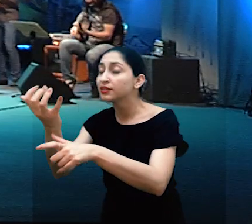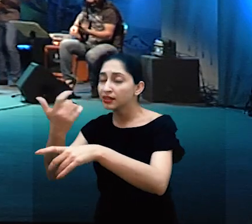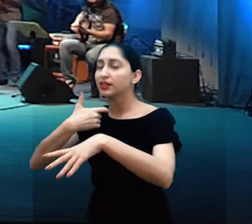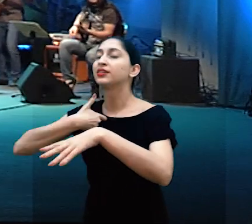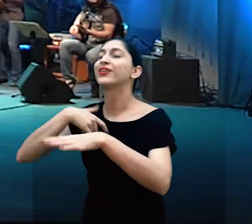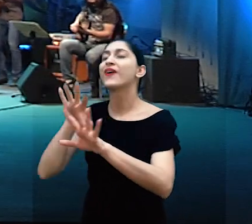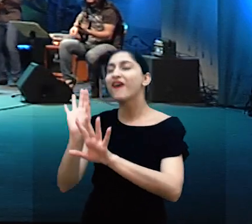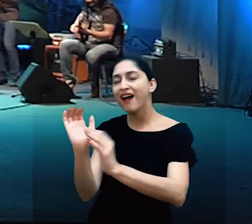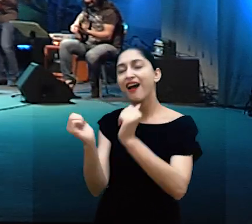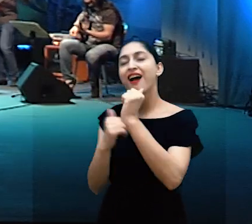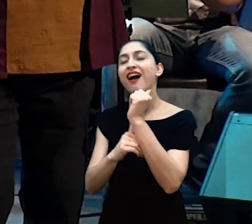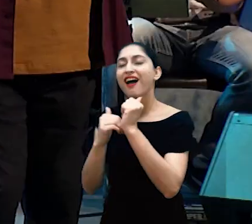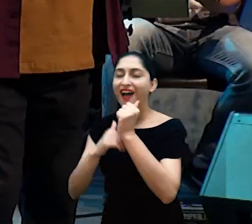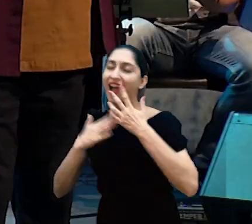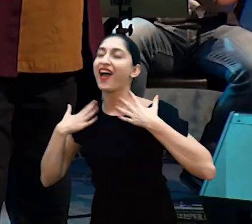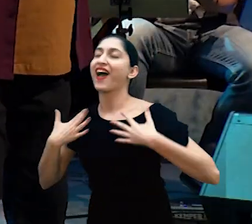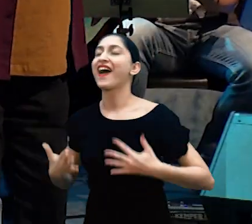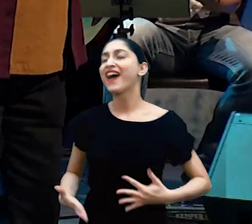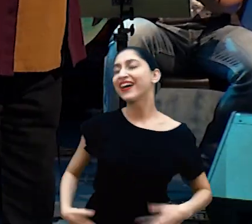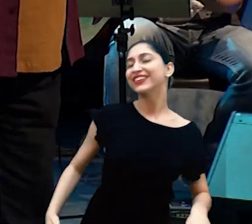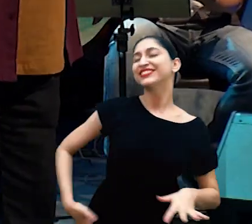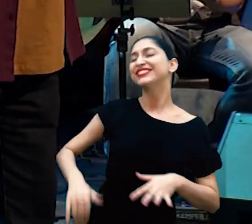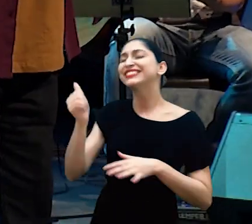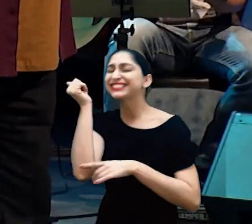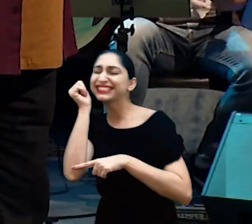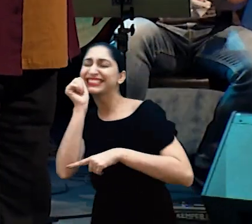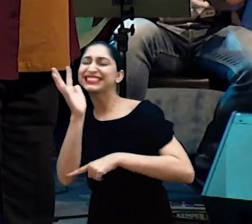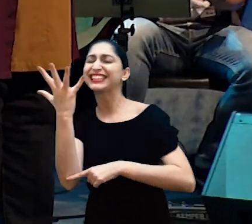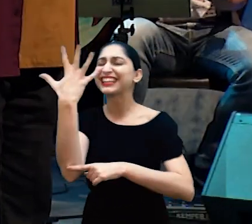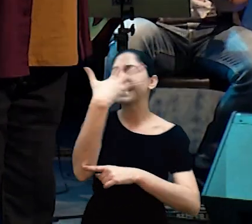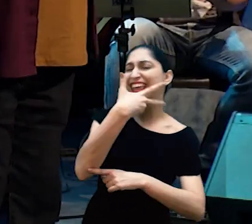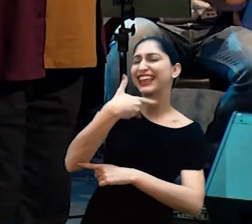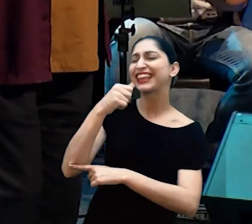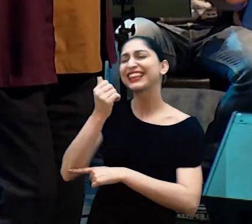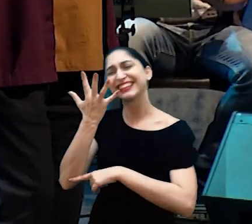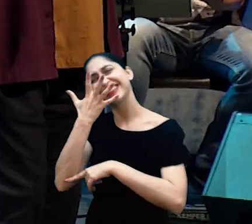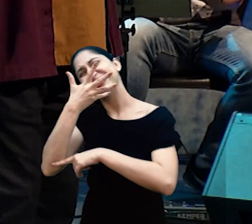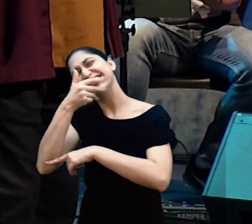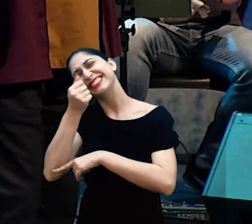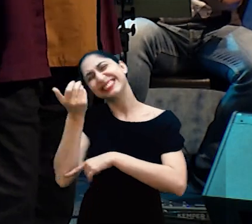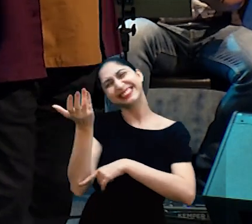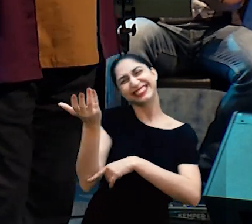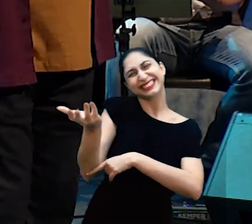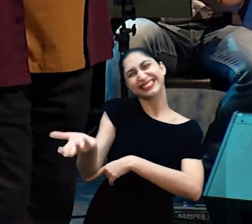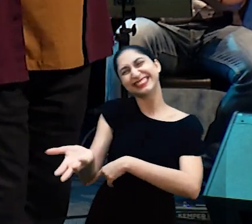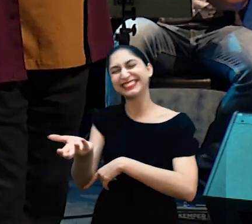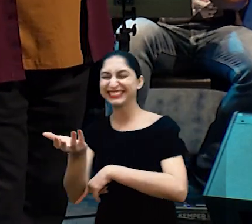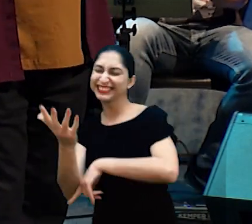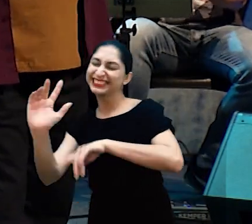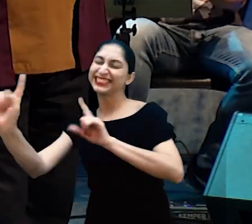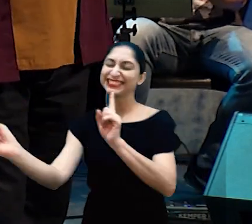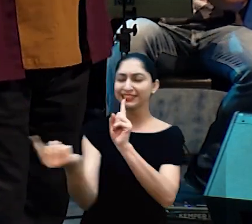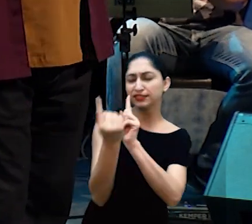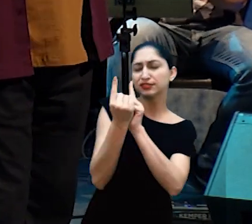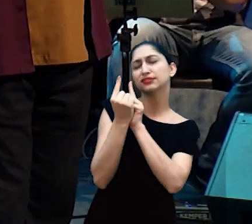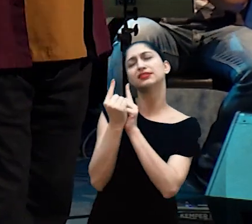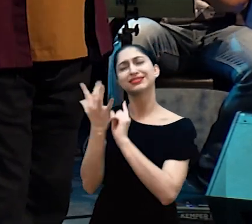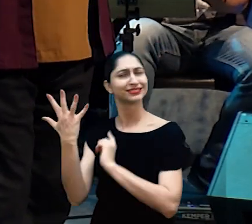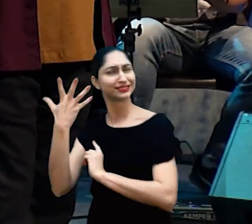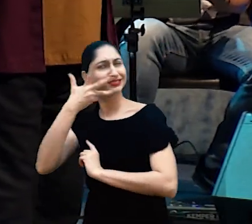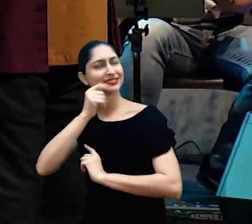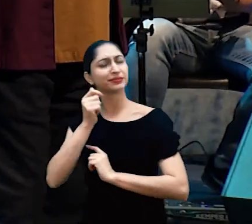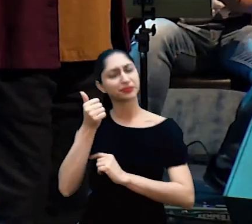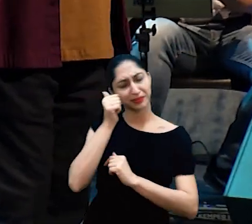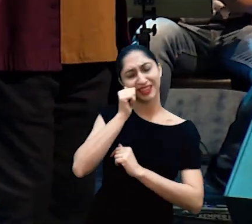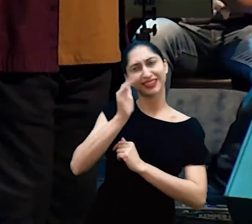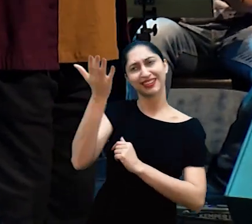meu segredo. Oi, bela, linda, bela, bela menina. Como é bonito teu mundo junto no meu. Oi, bela,